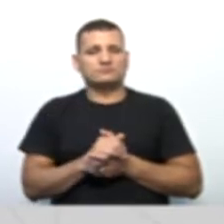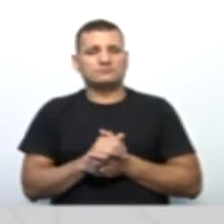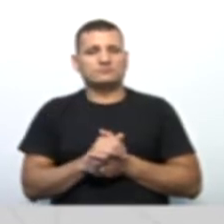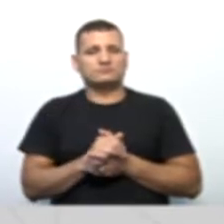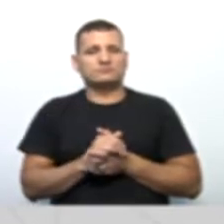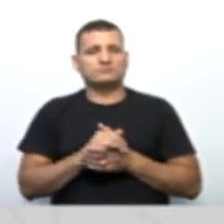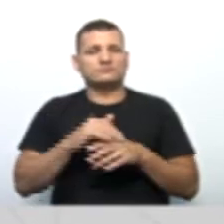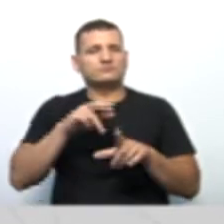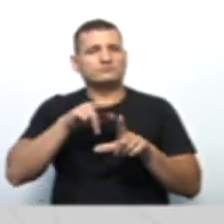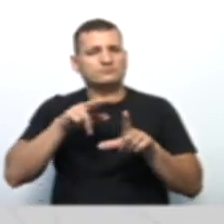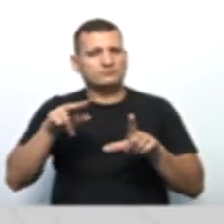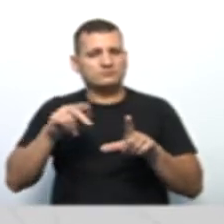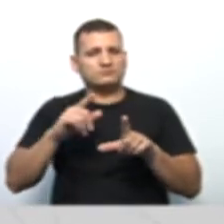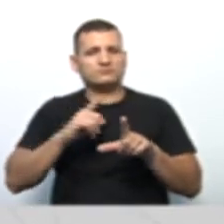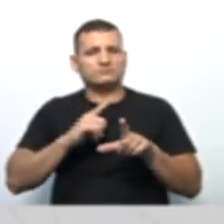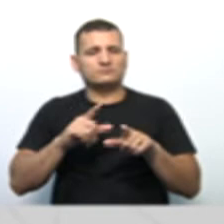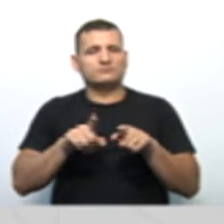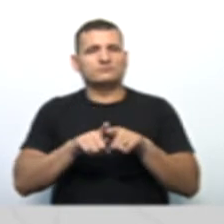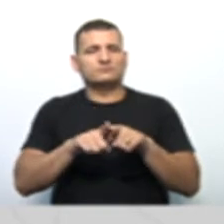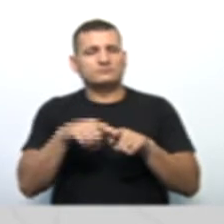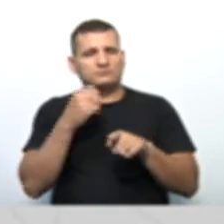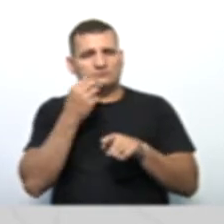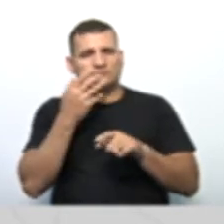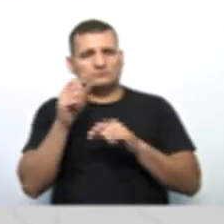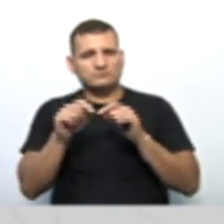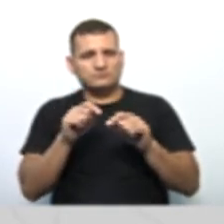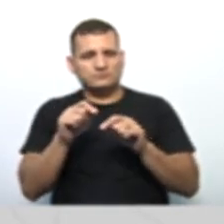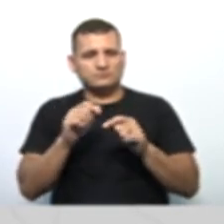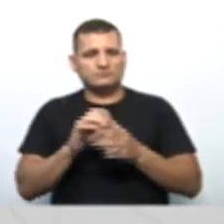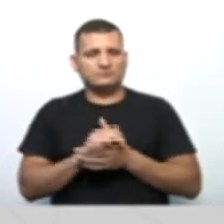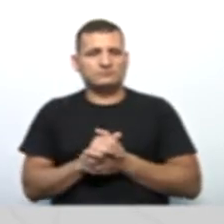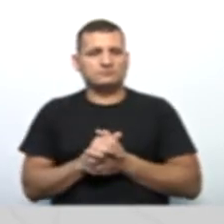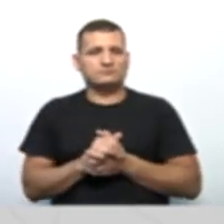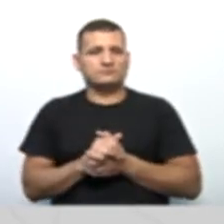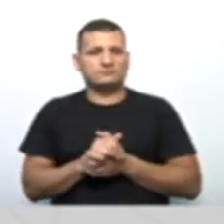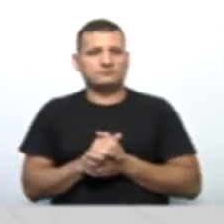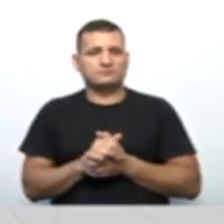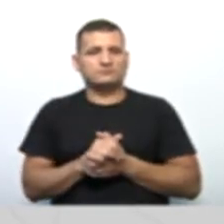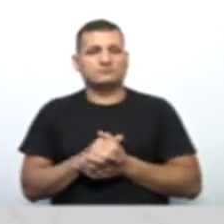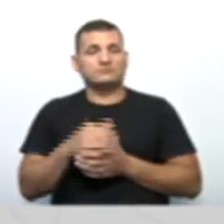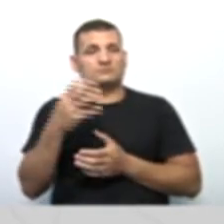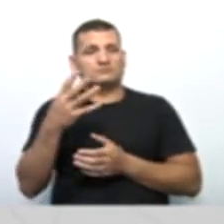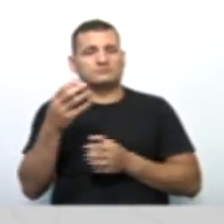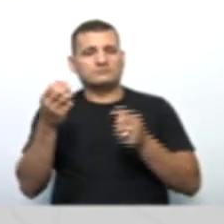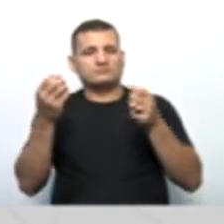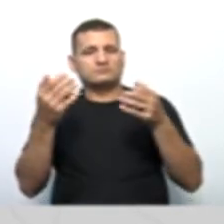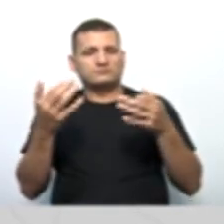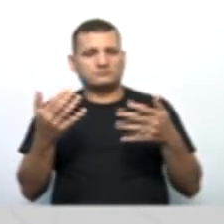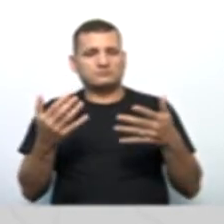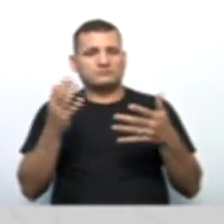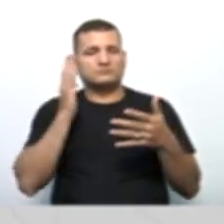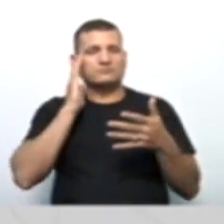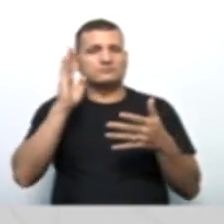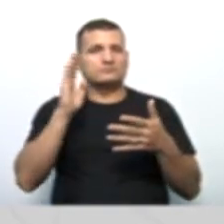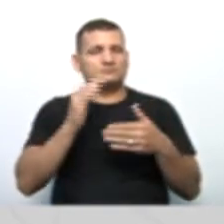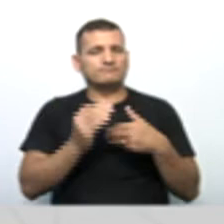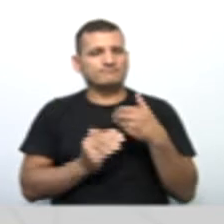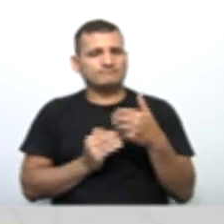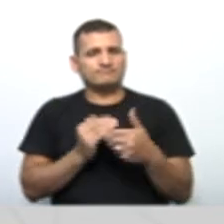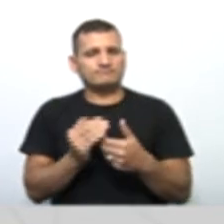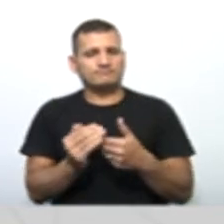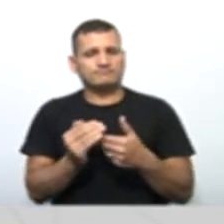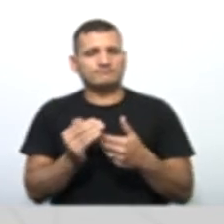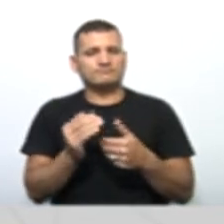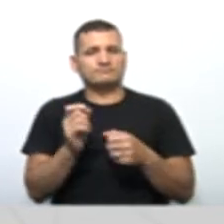temos que promover uma boa aí a questão zinho e descrever os principais passos para criar 11